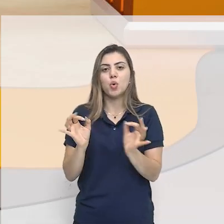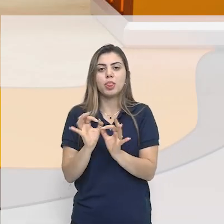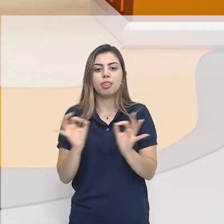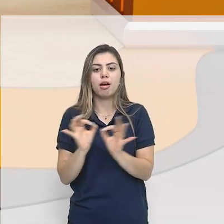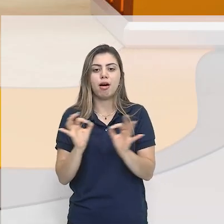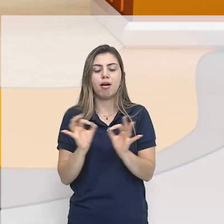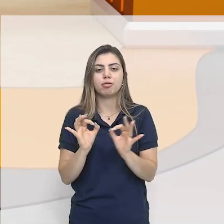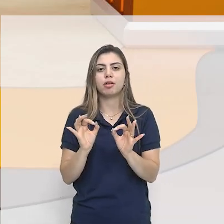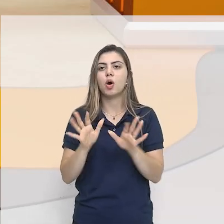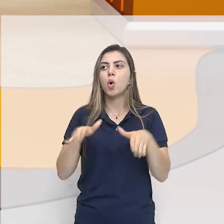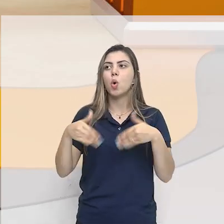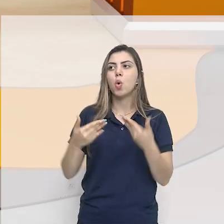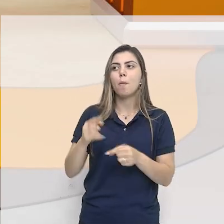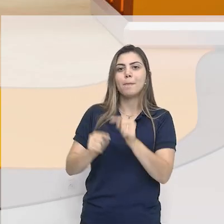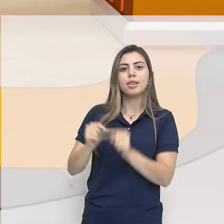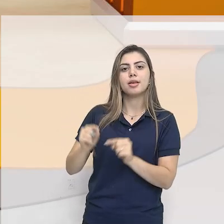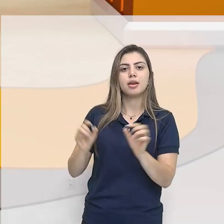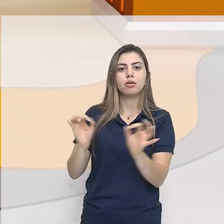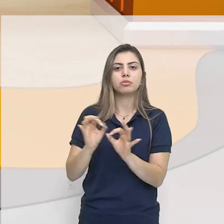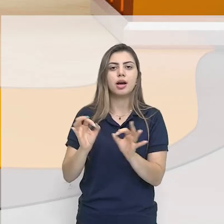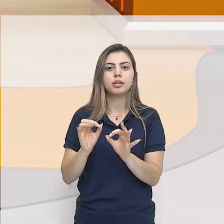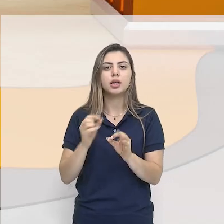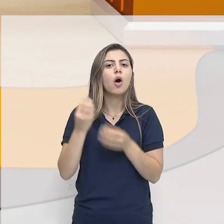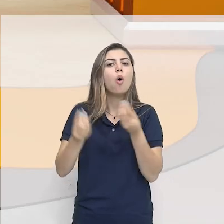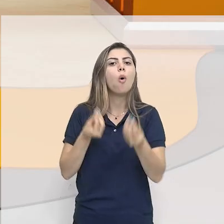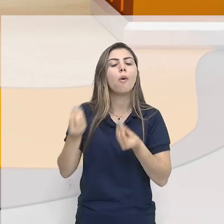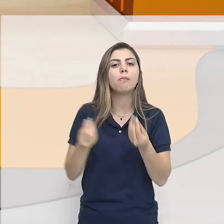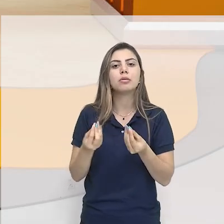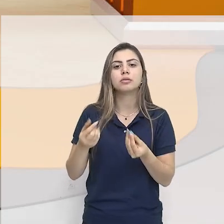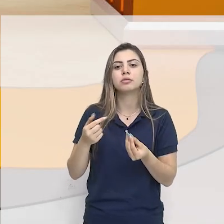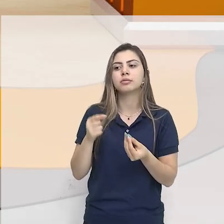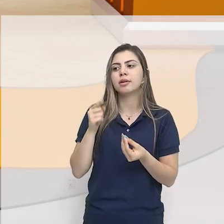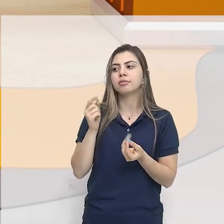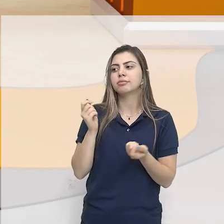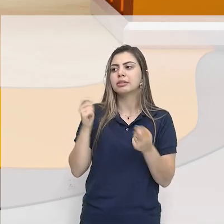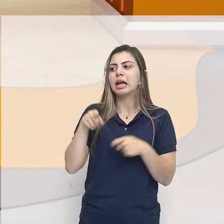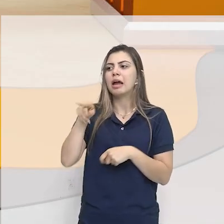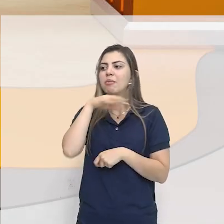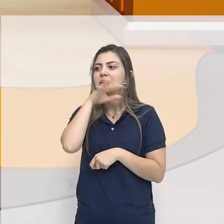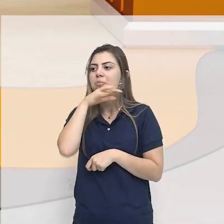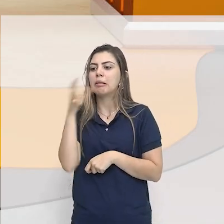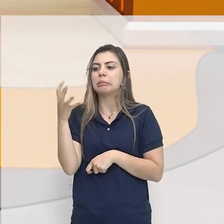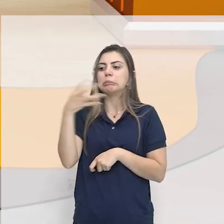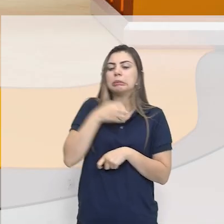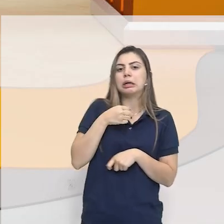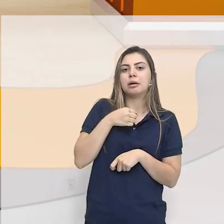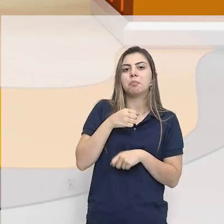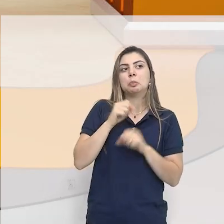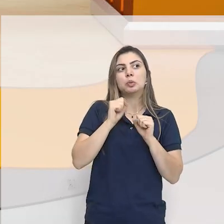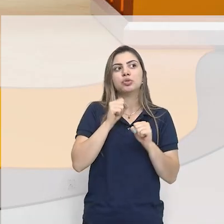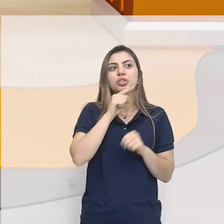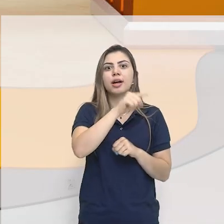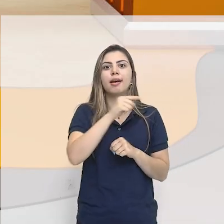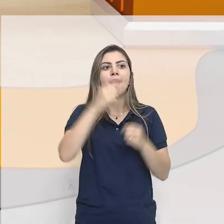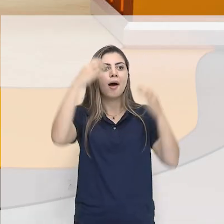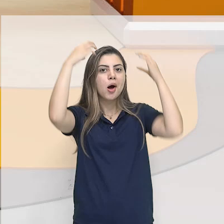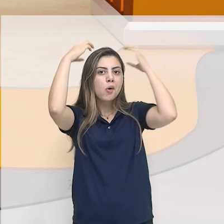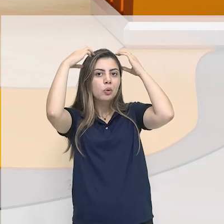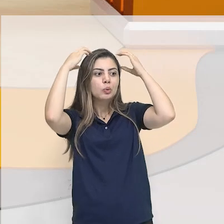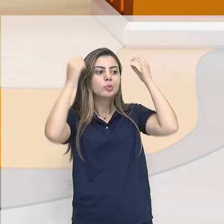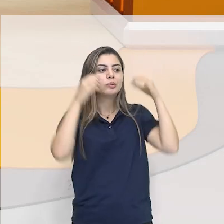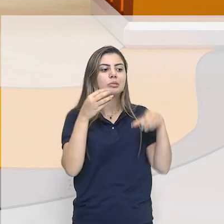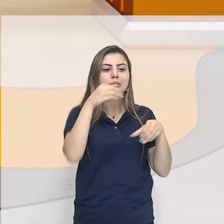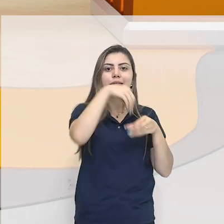ou dos pequenos instrumentos, né, eu era uma presa fácil. Podia ter um urso lá dentro e me matar, podia